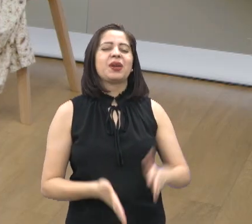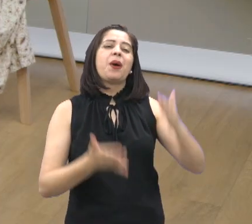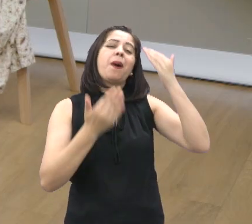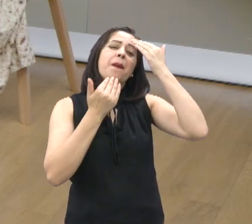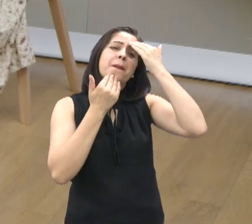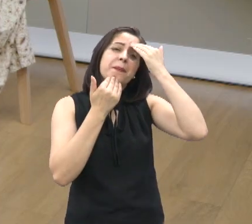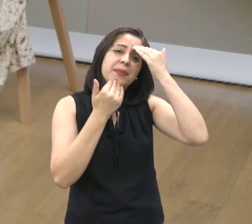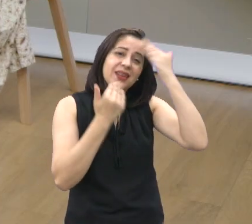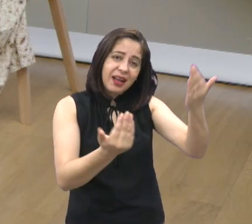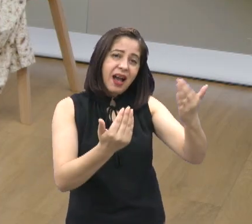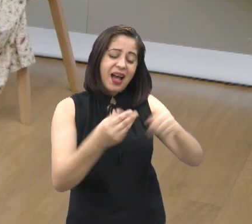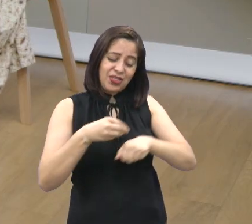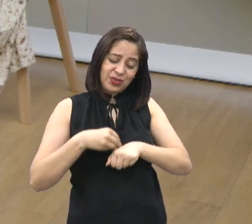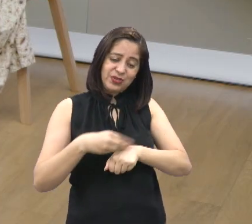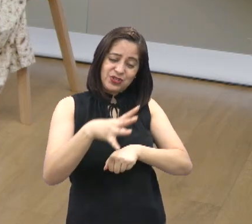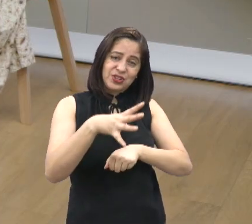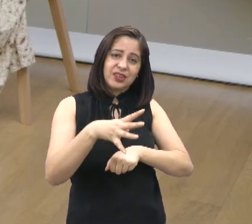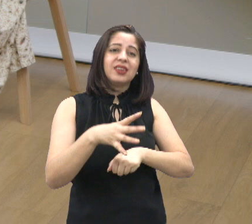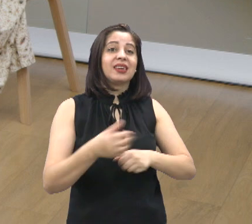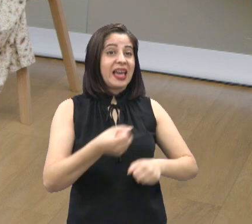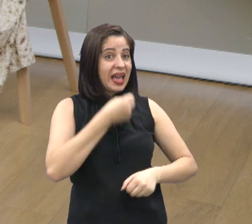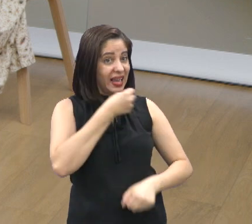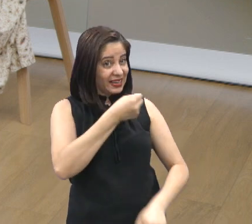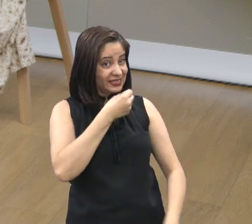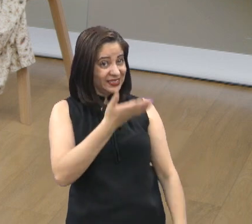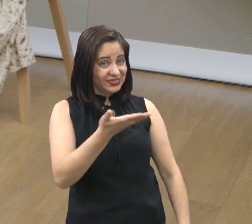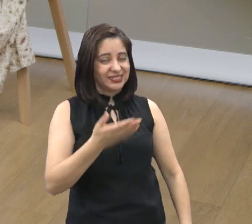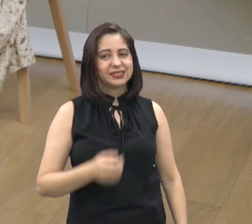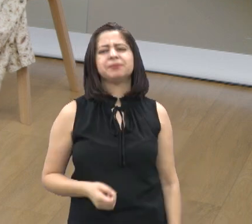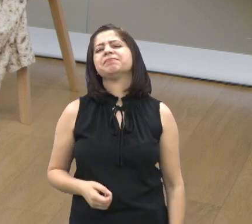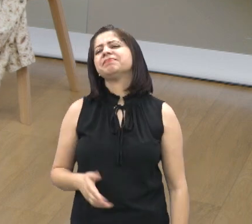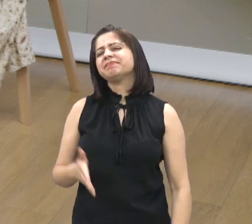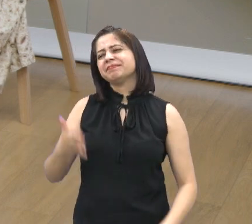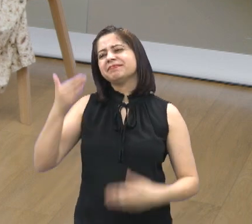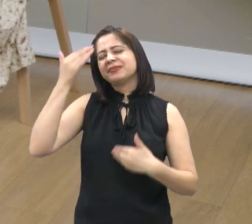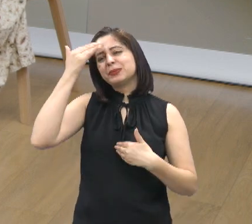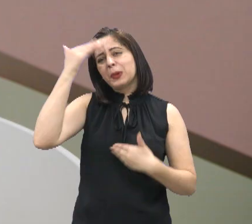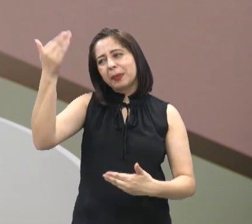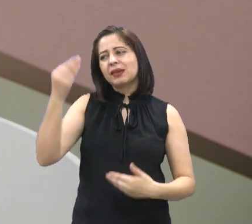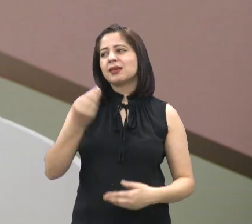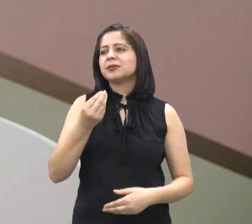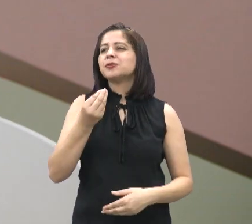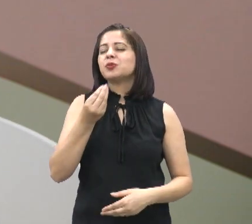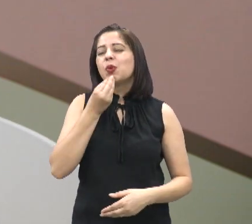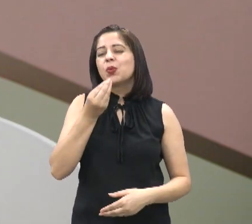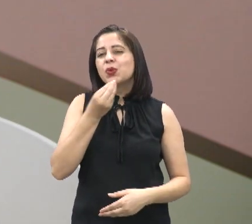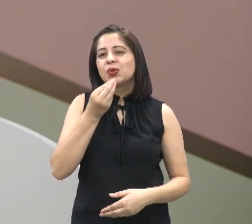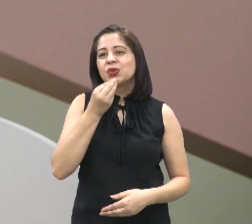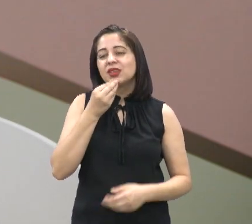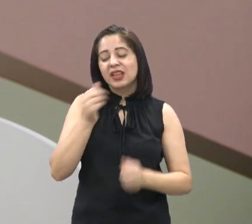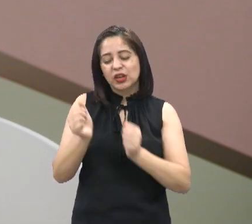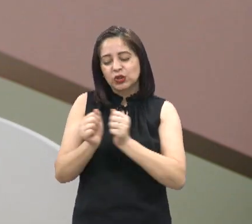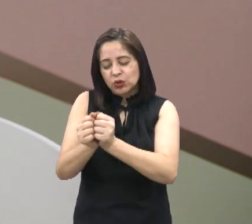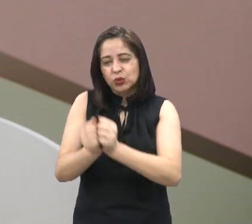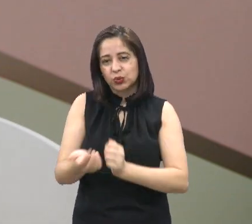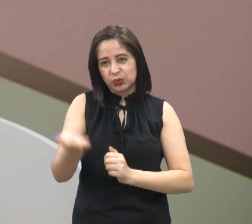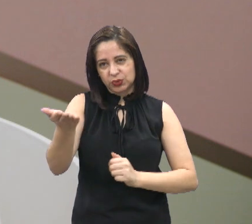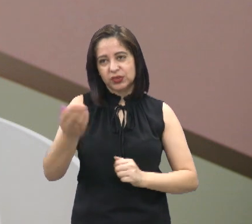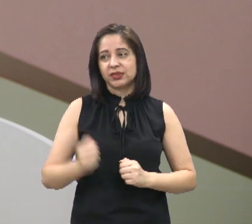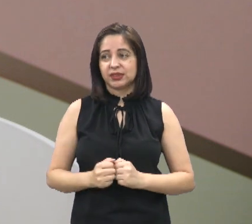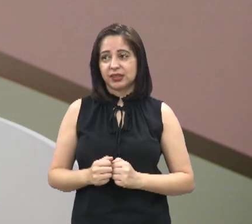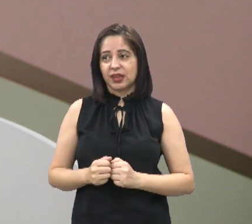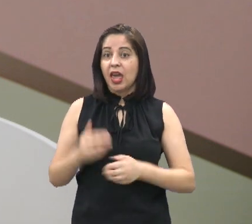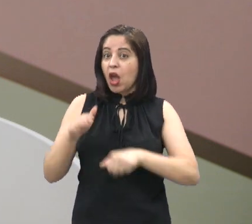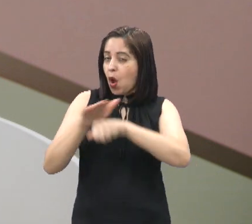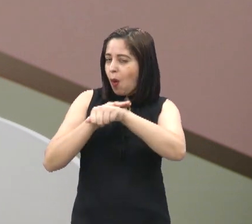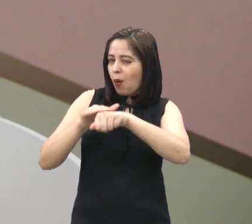obrigada pelas dicas e pela participação, foi incrível. Eu que agradeço a oportunidade, né, de estar aqui com você, com o público, né, para a gente poder